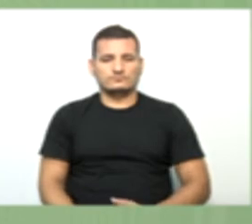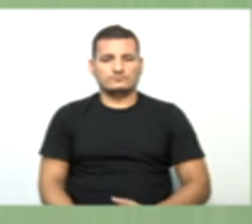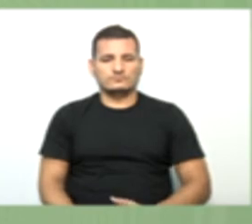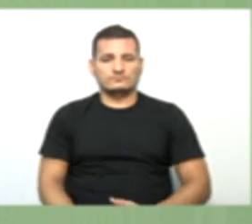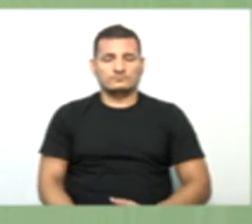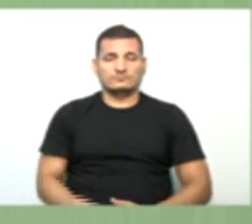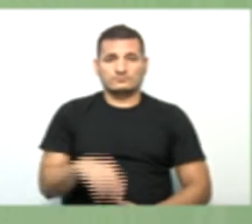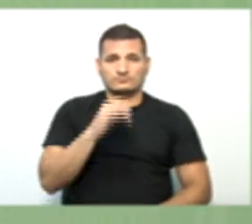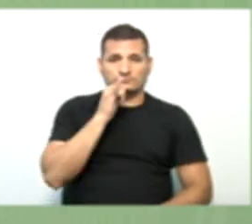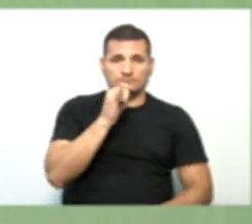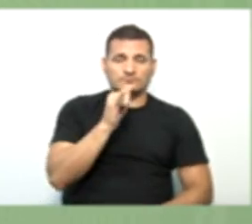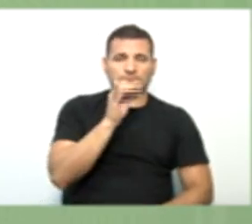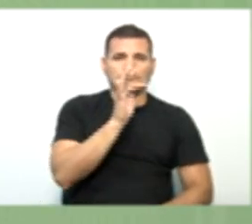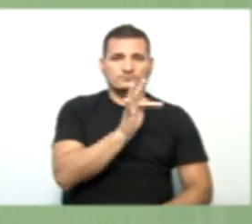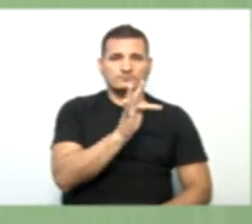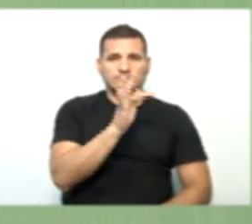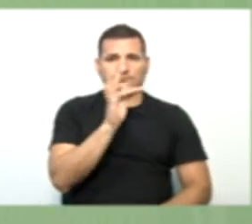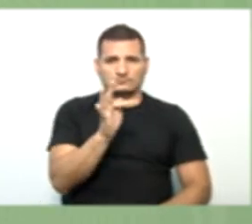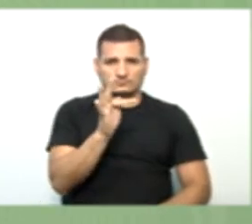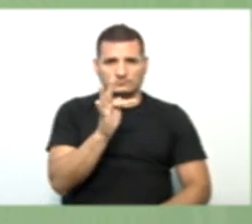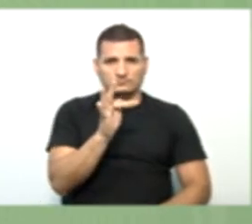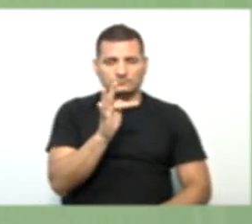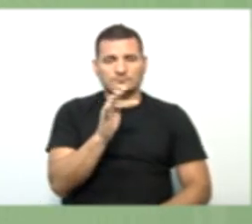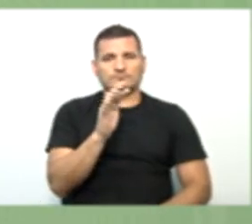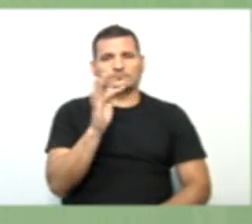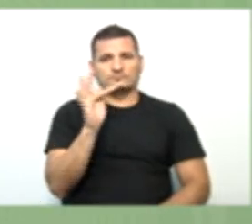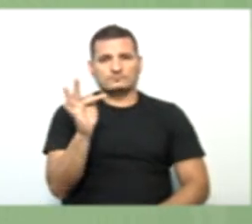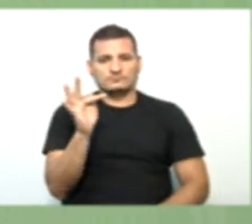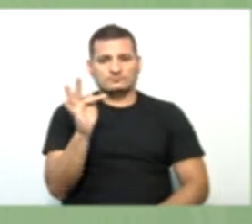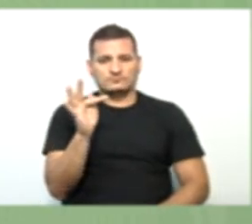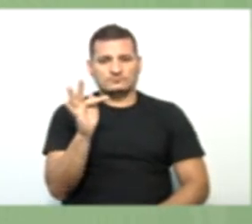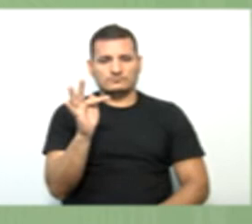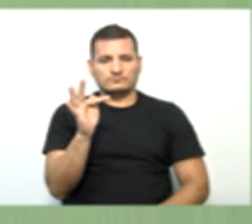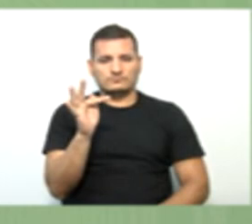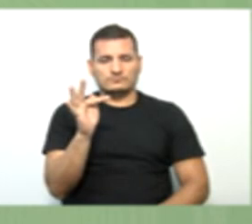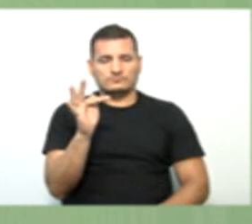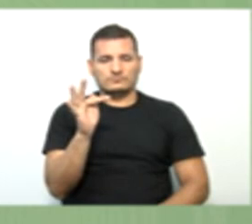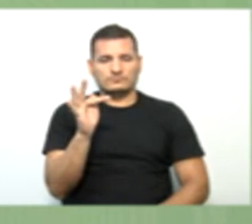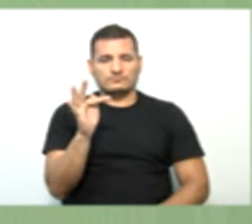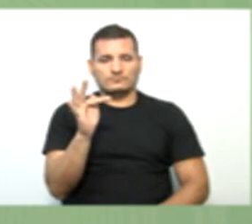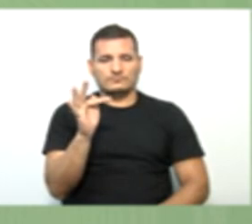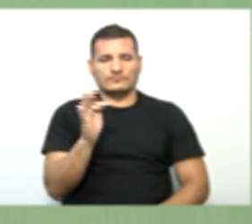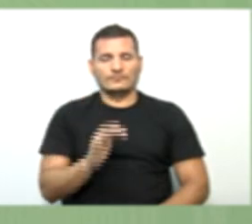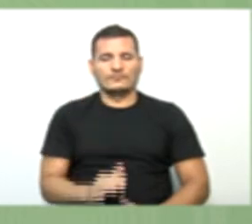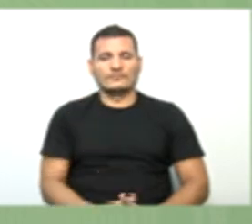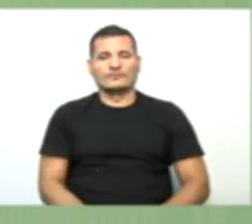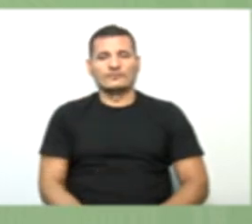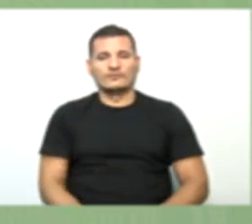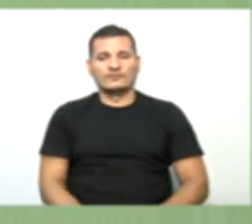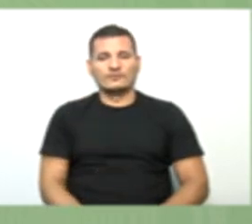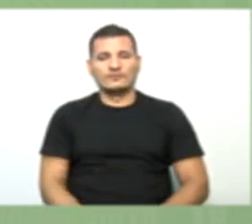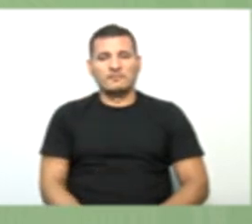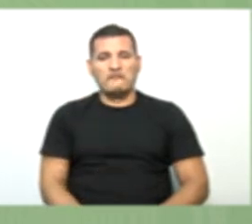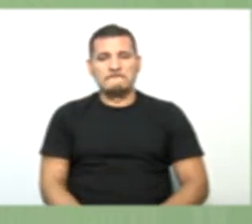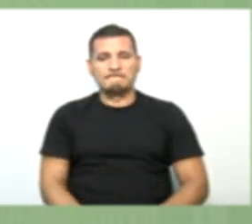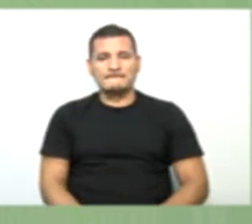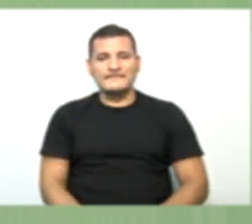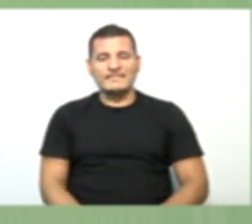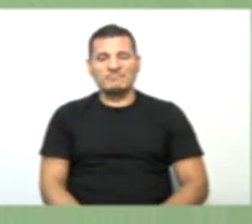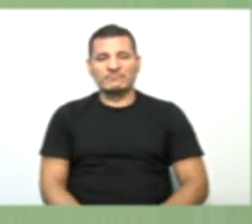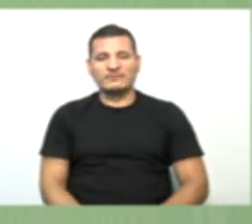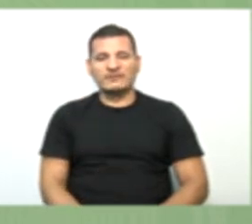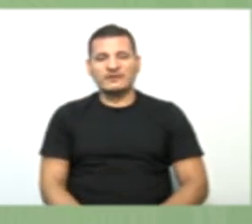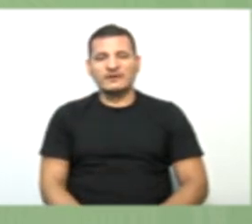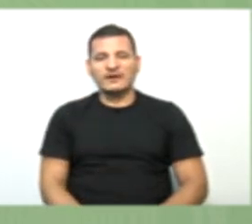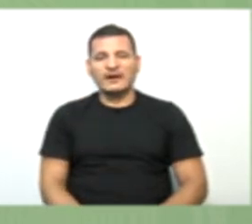os dois elementos operados pelo OR forem falsos. Por exemplo, se eu tiver 1 é maior